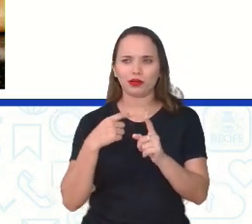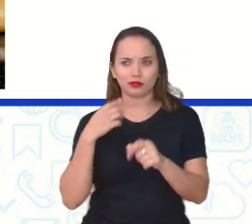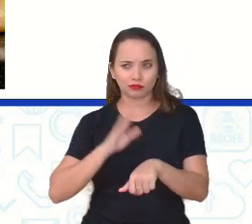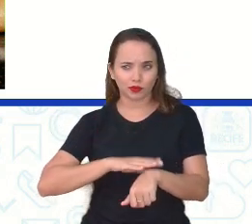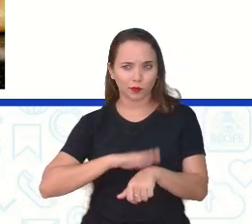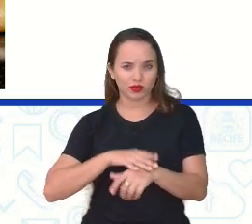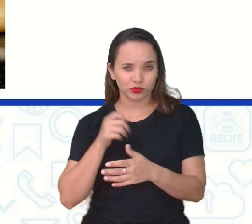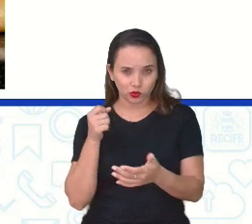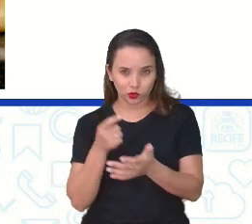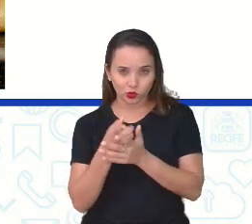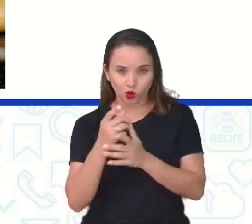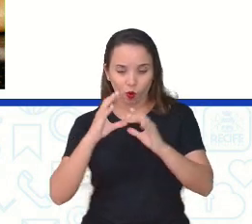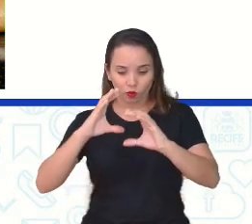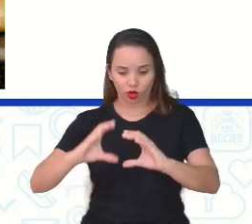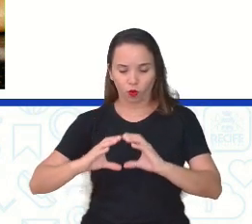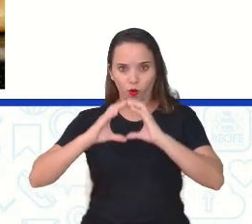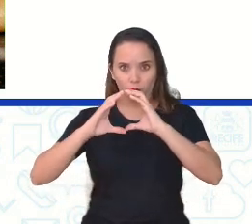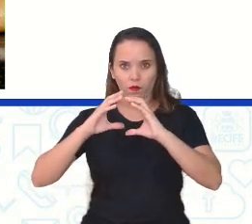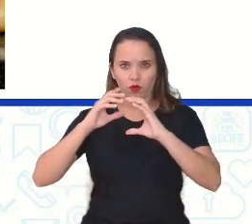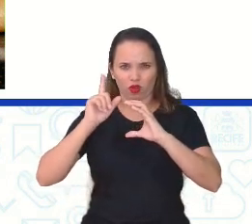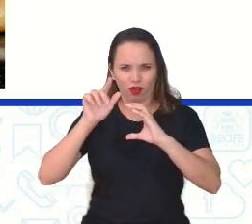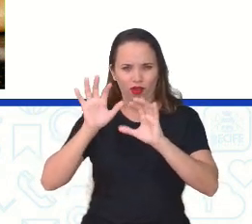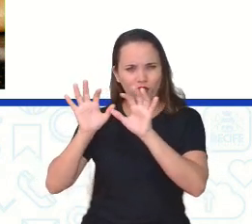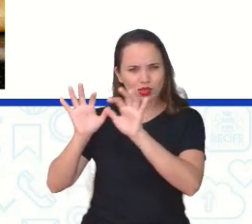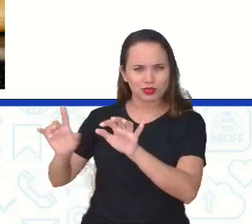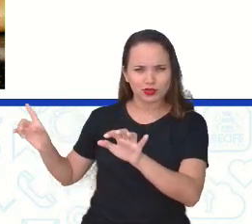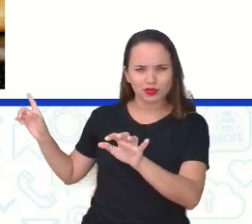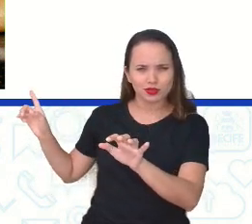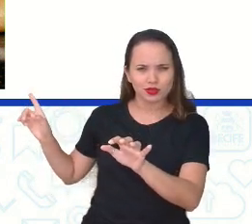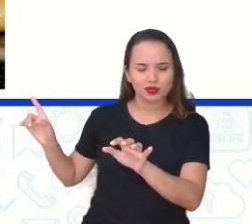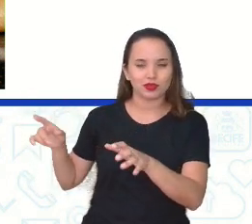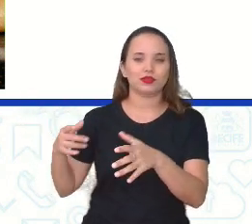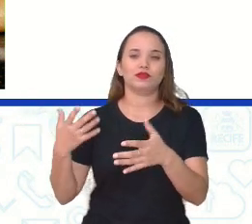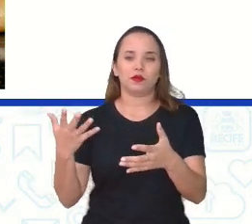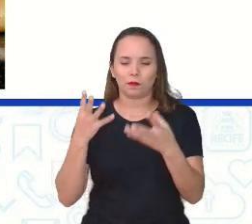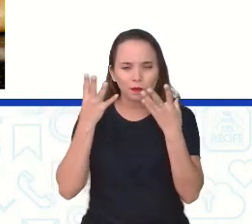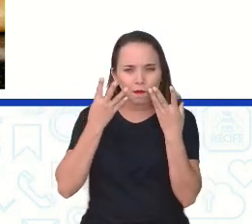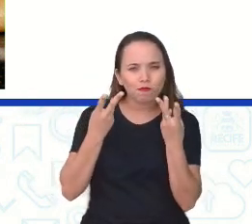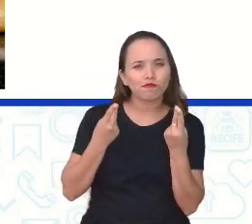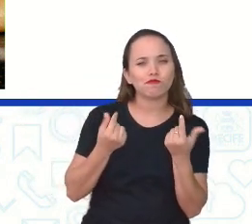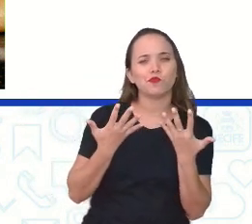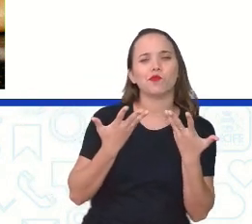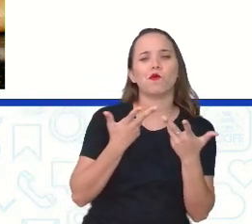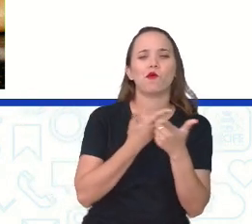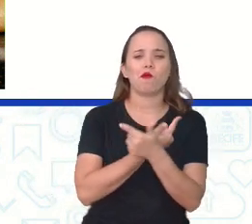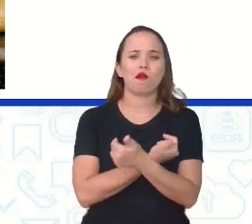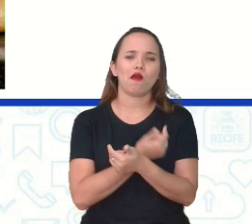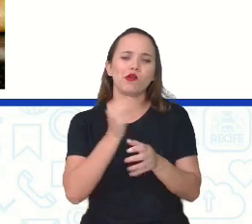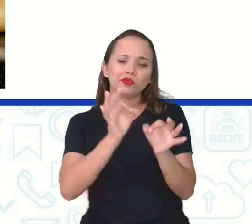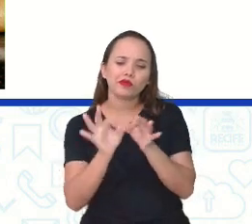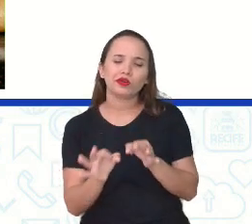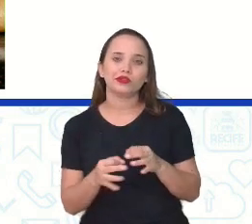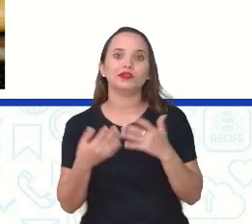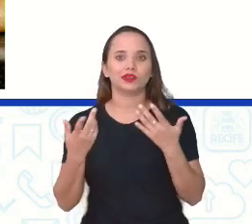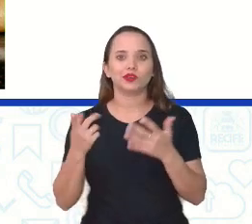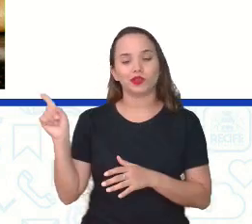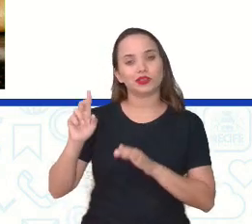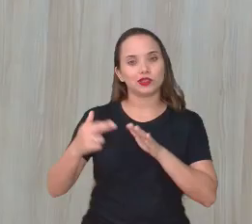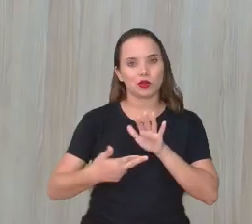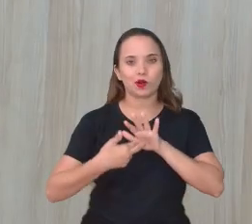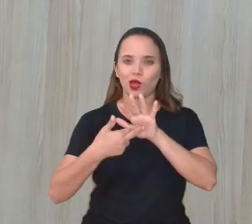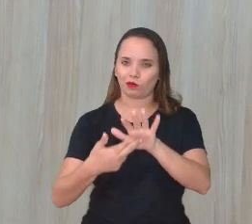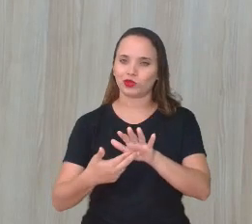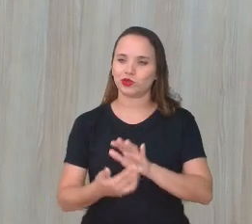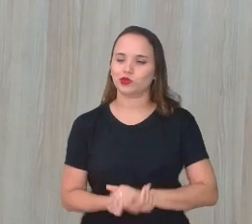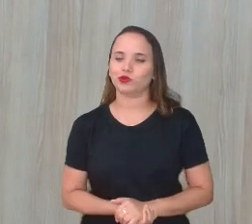assim, tão bonitinho, tão montadinho? Então, esse aqui é uma representação do capitalismo como fábula. Beleza, pessoal? Eu